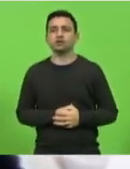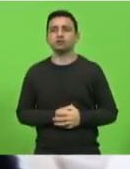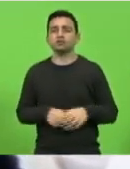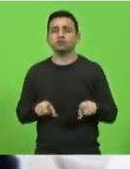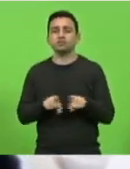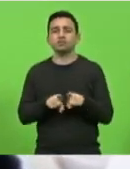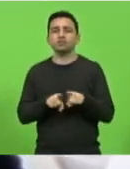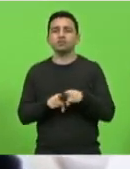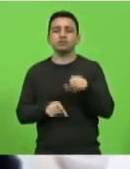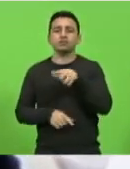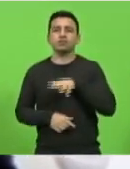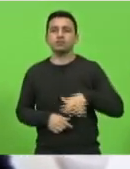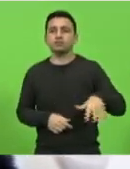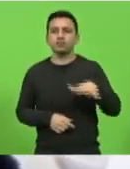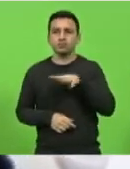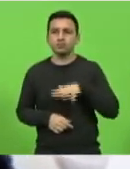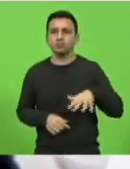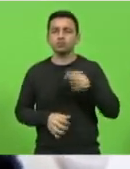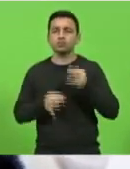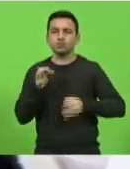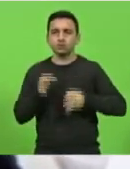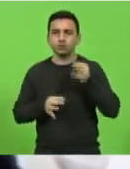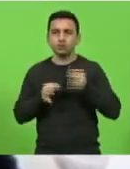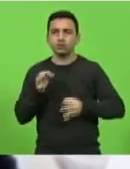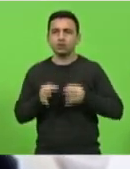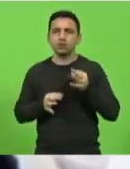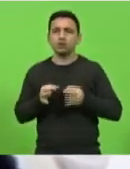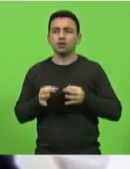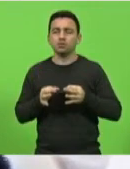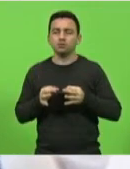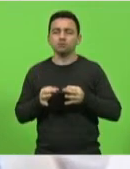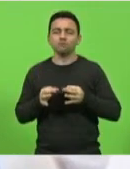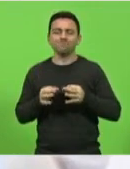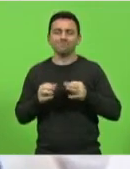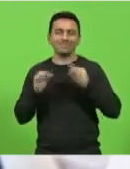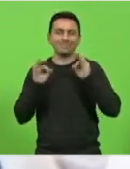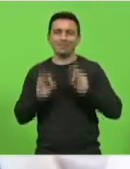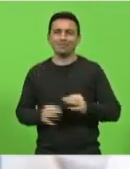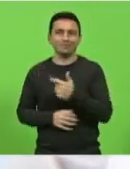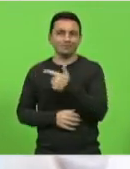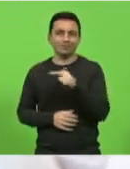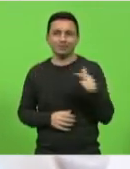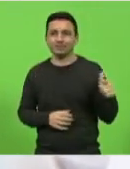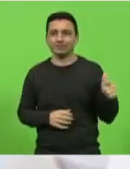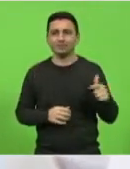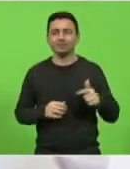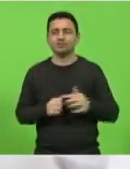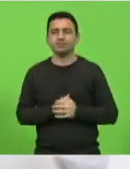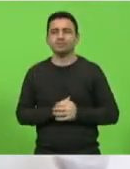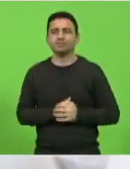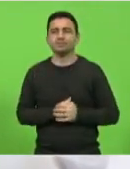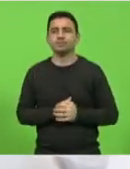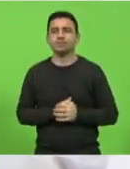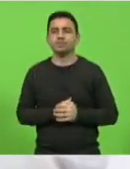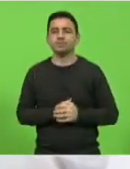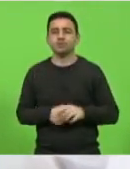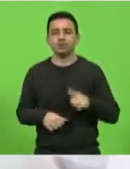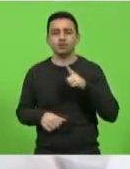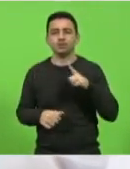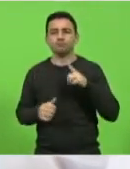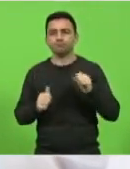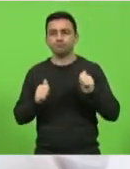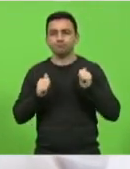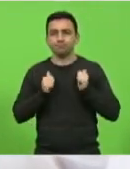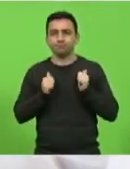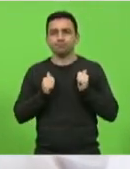está julgando o real escopo, objetivo desse tribunal, que é um crime político-administrativo por omissão. O que